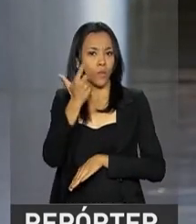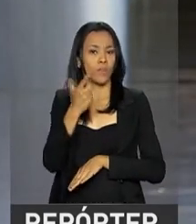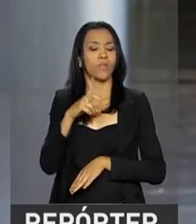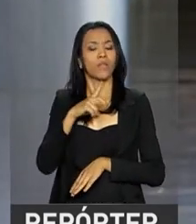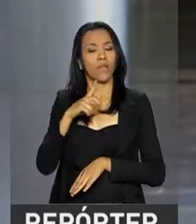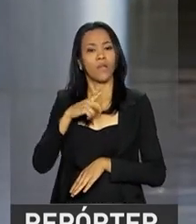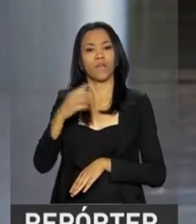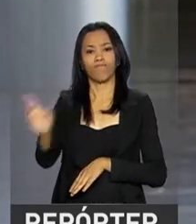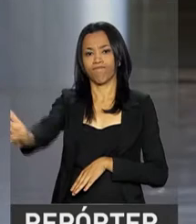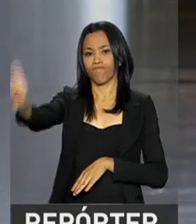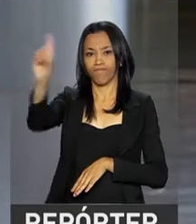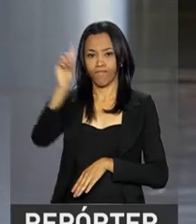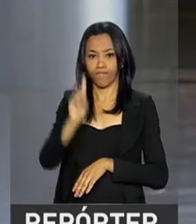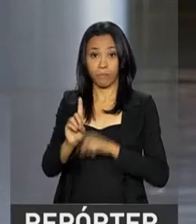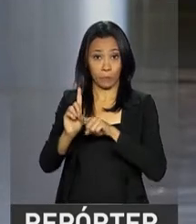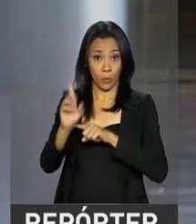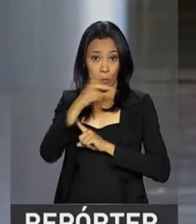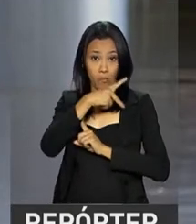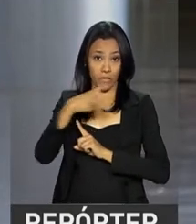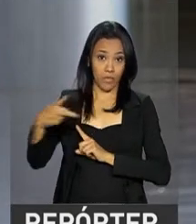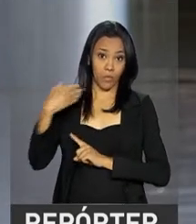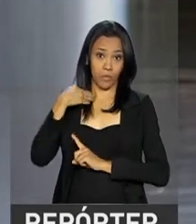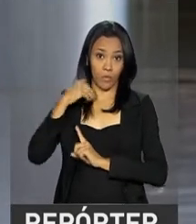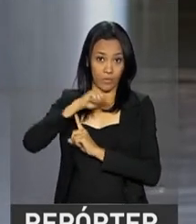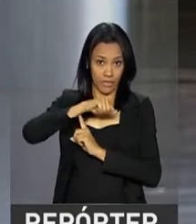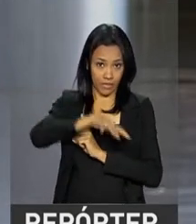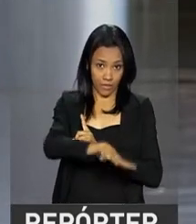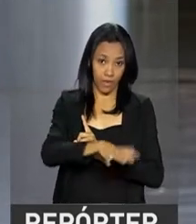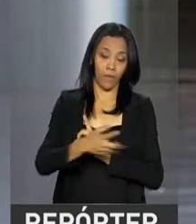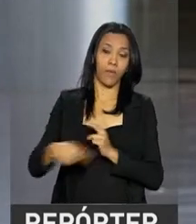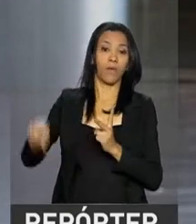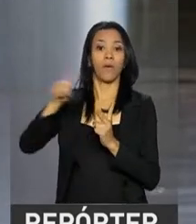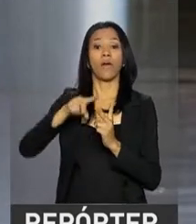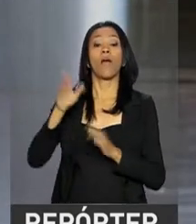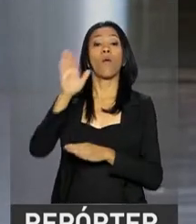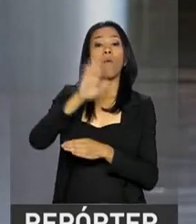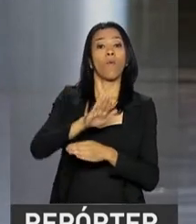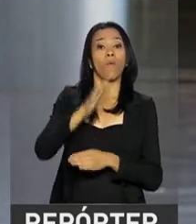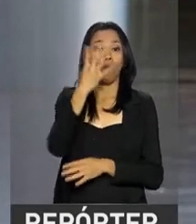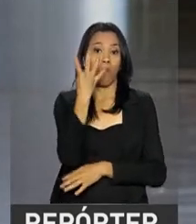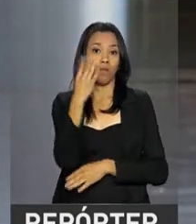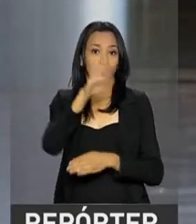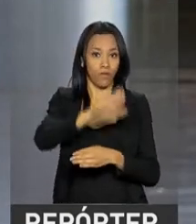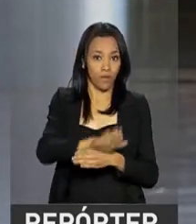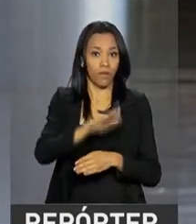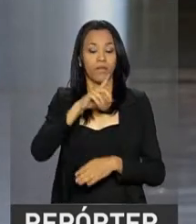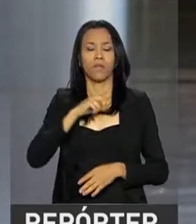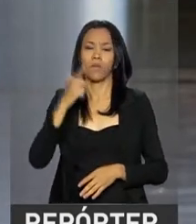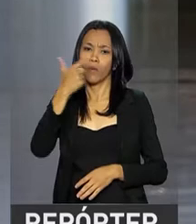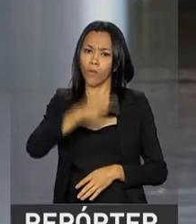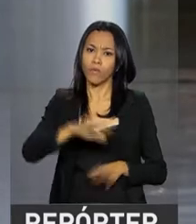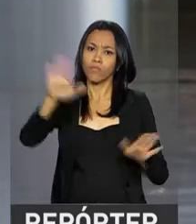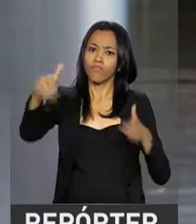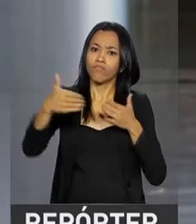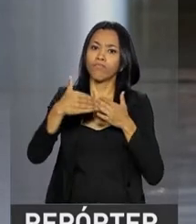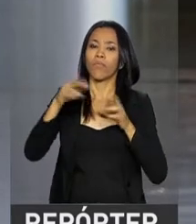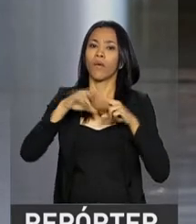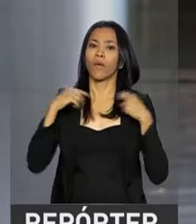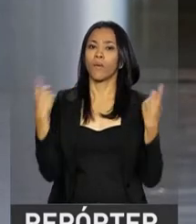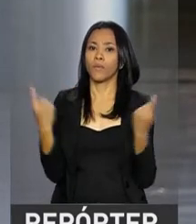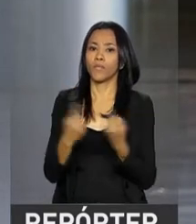o presidente do banco central ilan goldfajn fini e às quatro da tarde a reunião será com o deputado vinícius carvalho